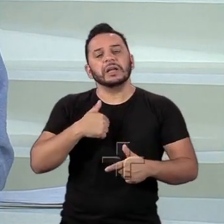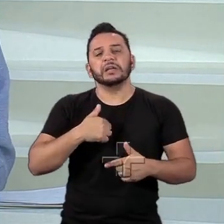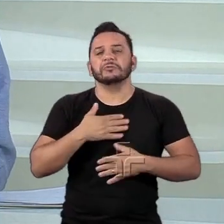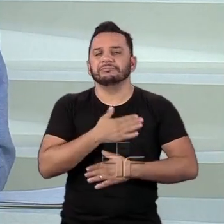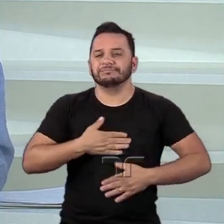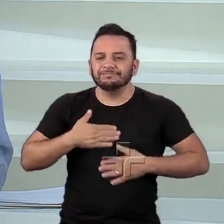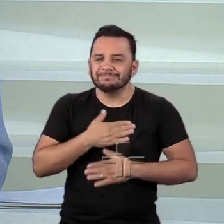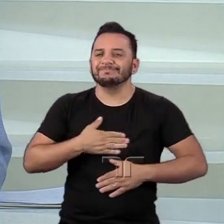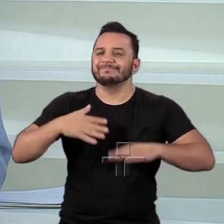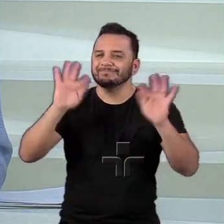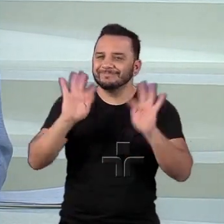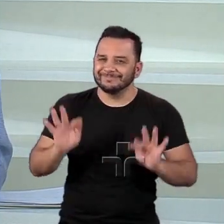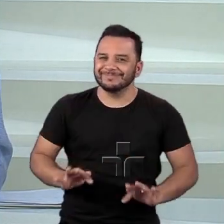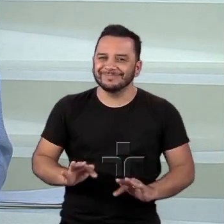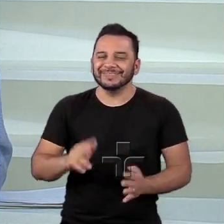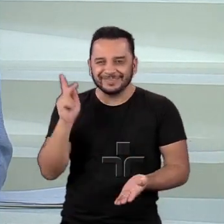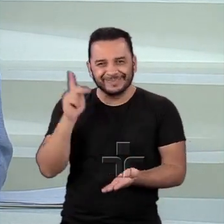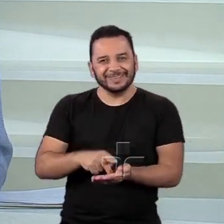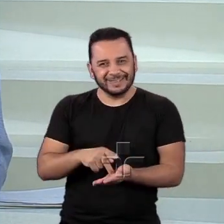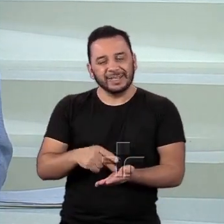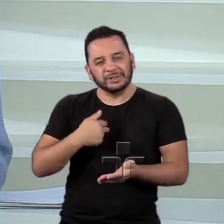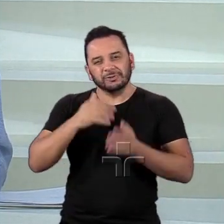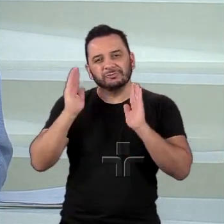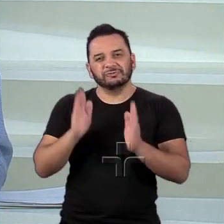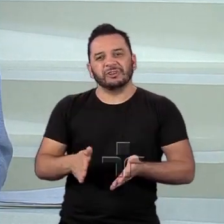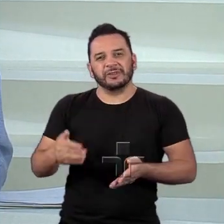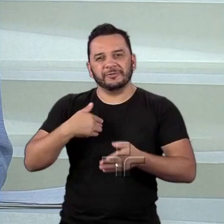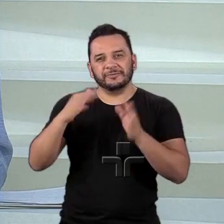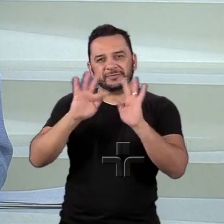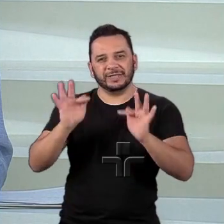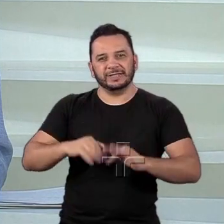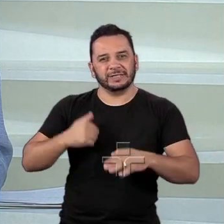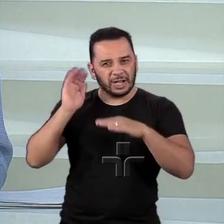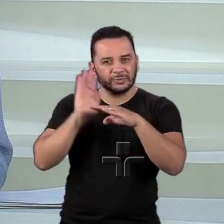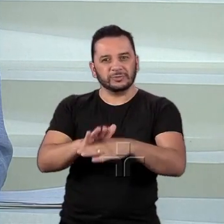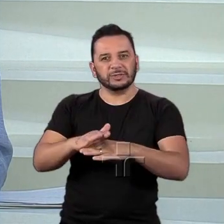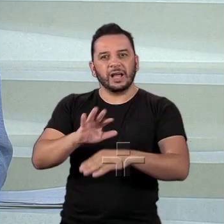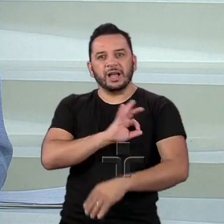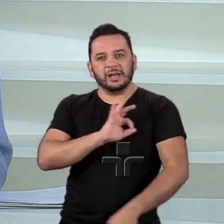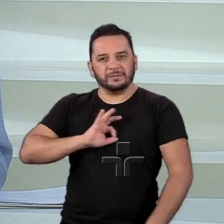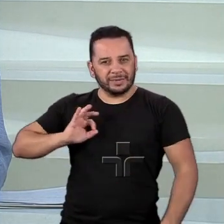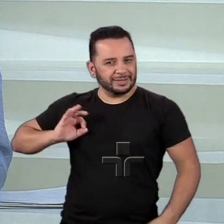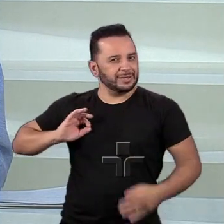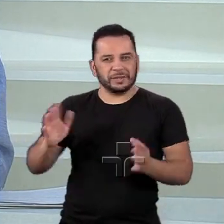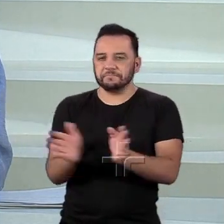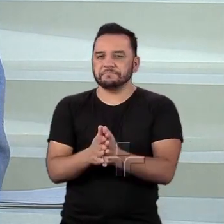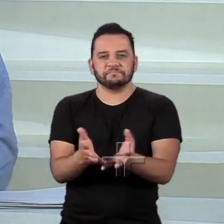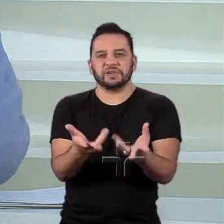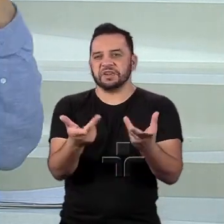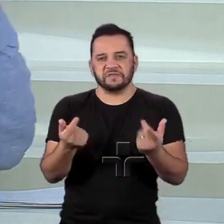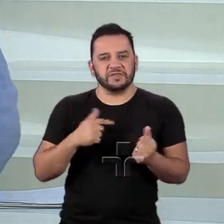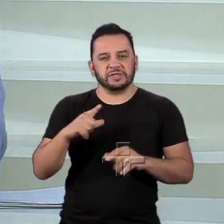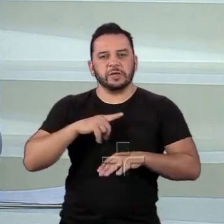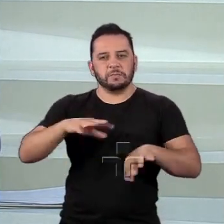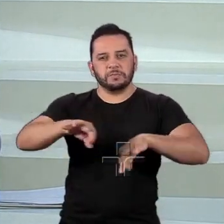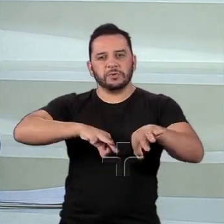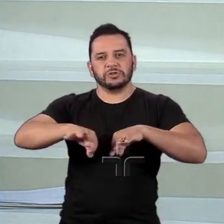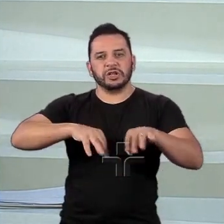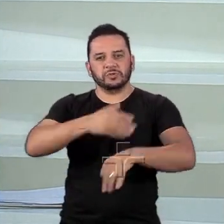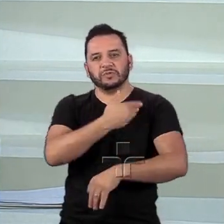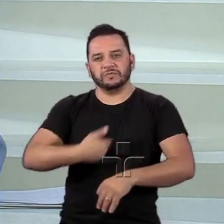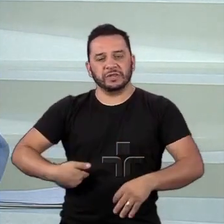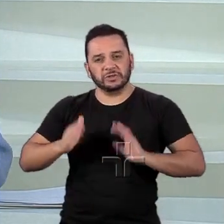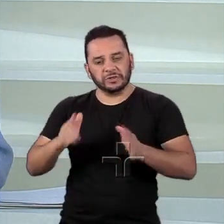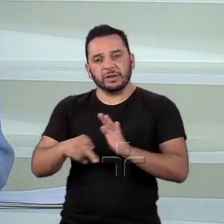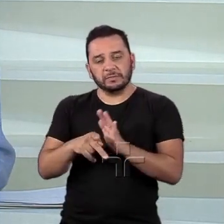eu ficaria já muito feliz em ajudar uma pessoa tão maravilhosa como essa, que tem um programa que conseguiu reunir os 2